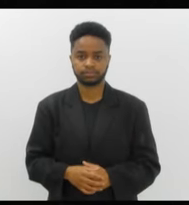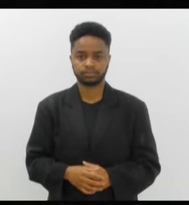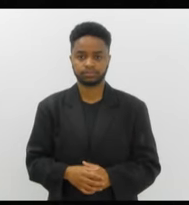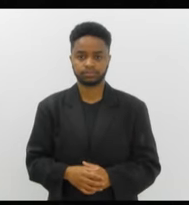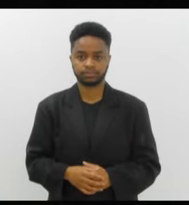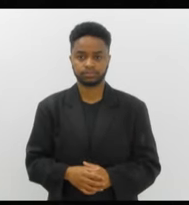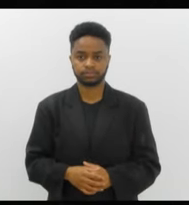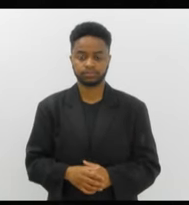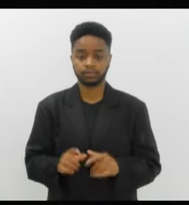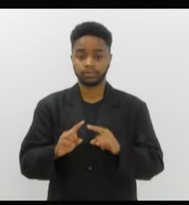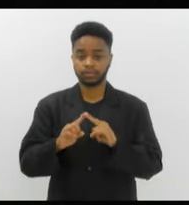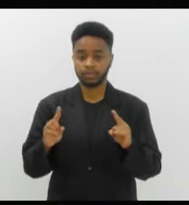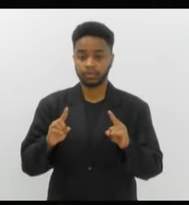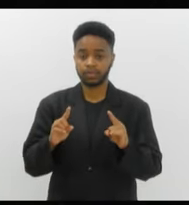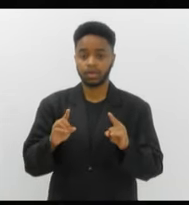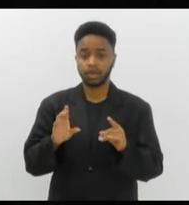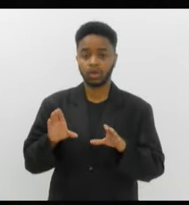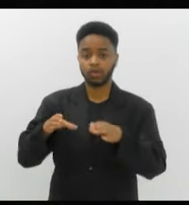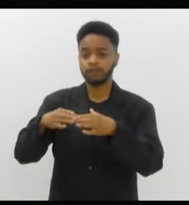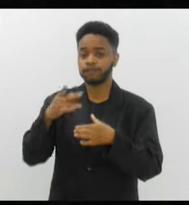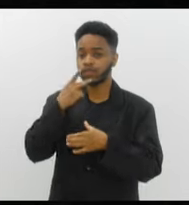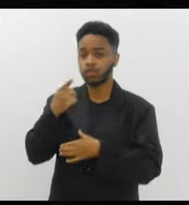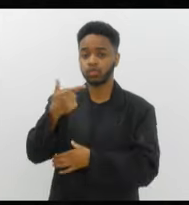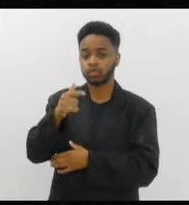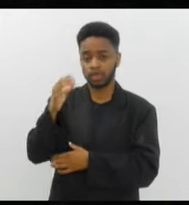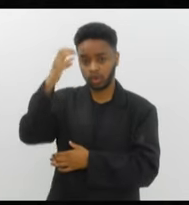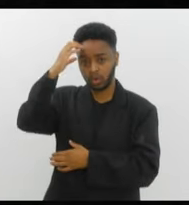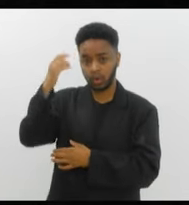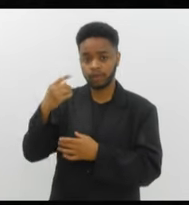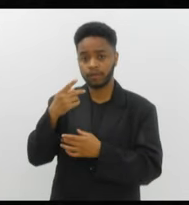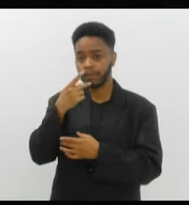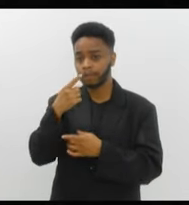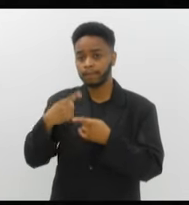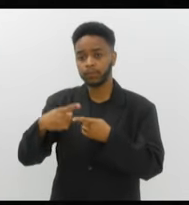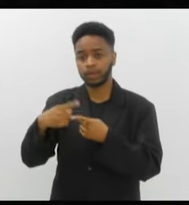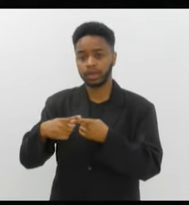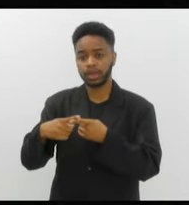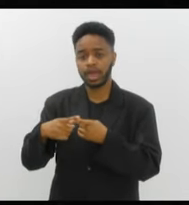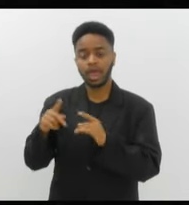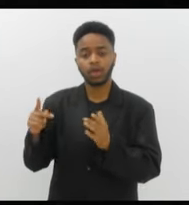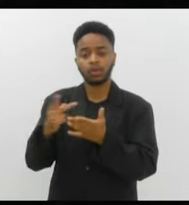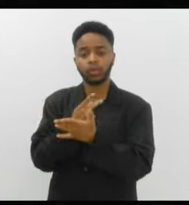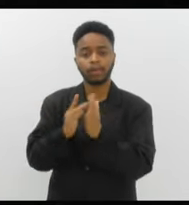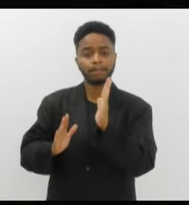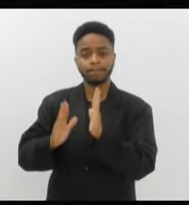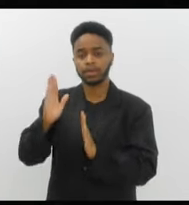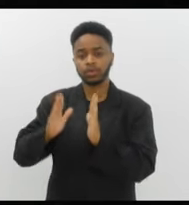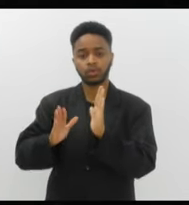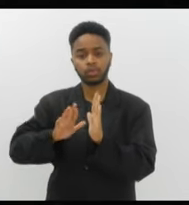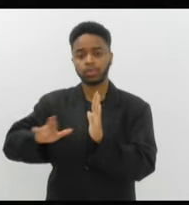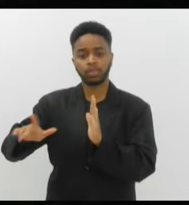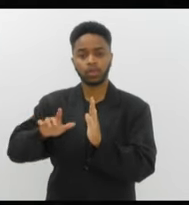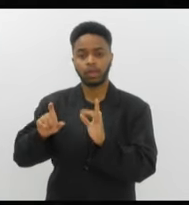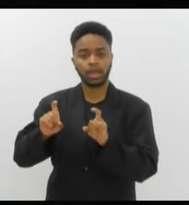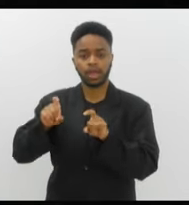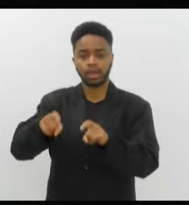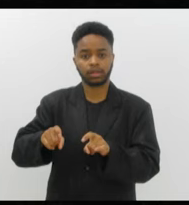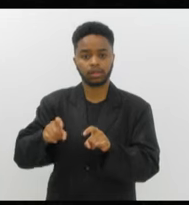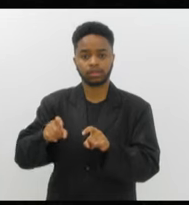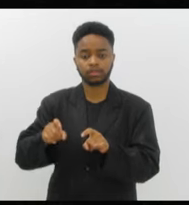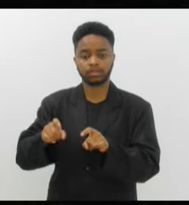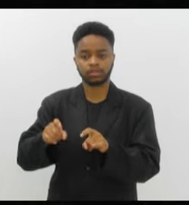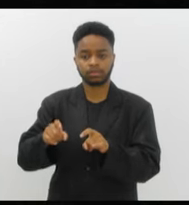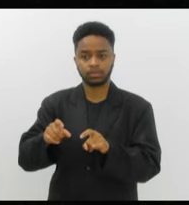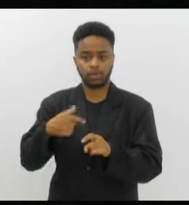Foi absolvido sob a alegação de que a rachadinha acontecia em períodos que o mandato não era vigente. Me permite a